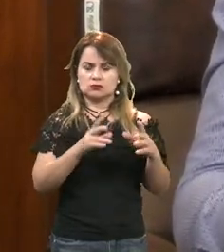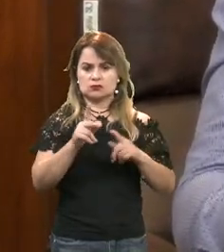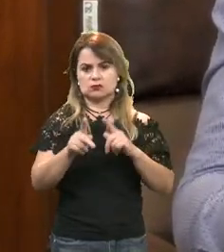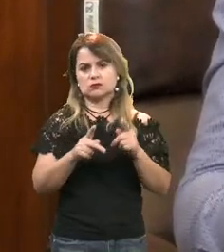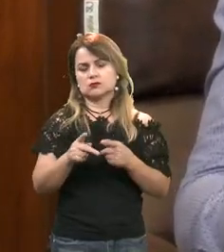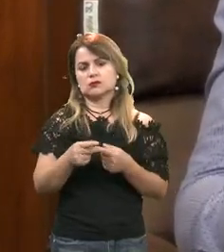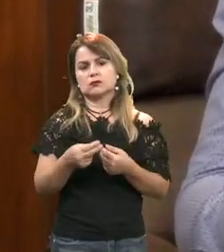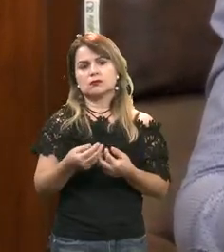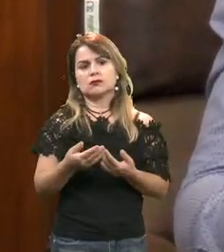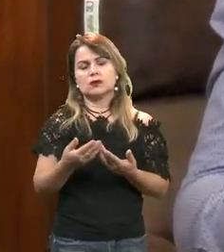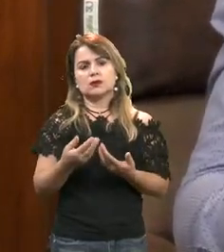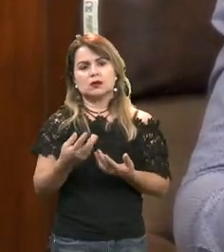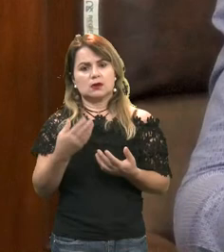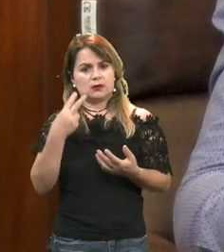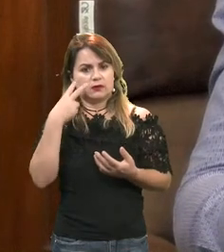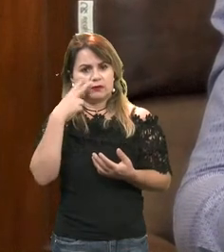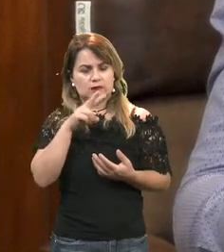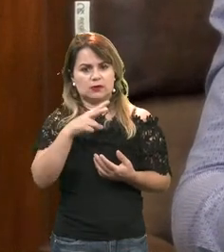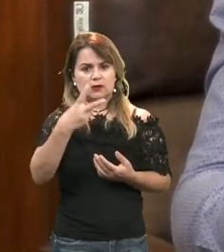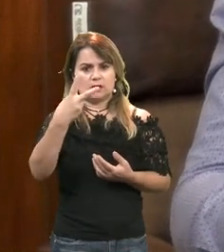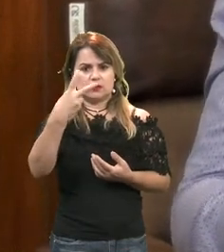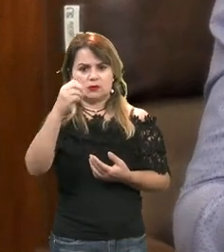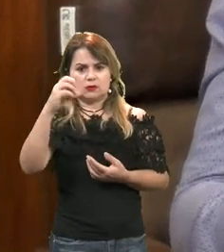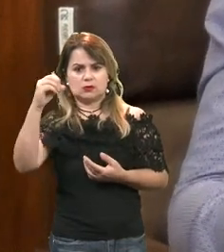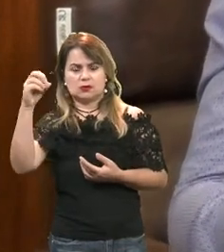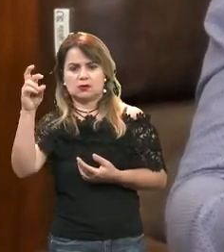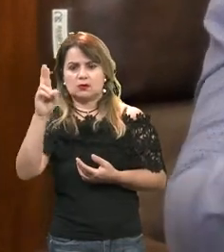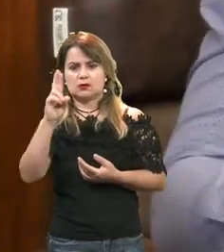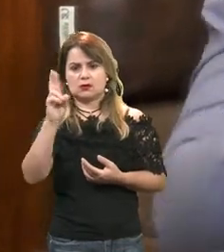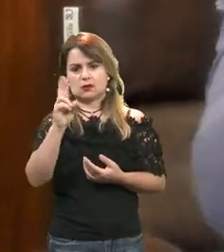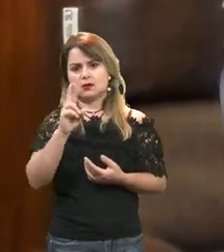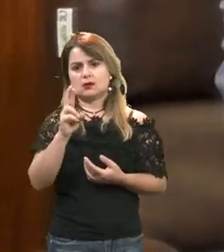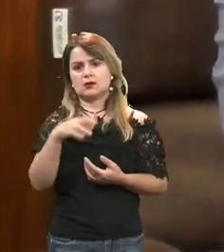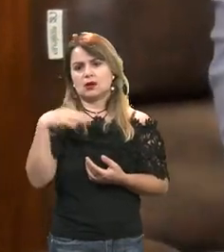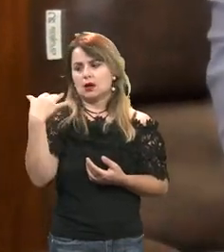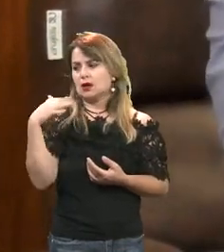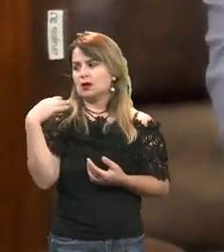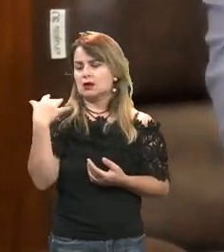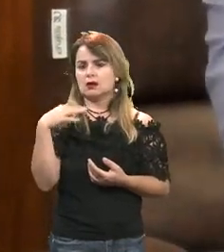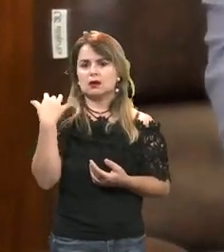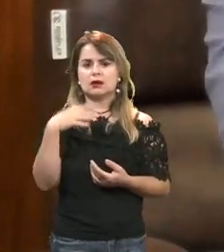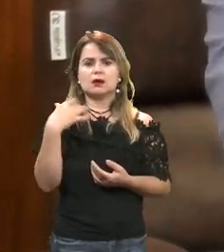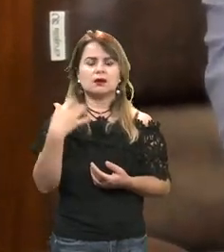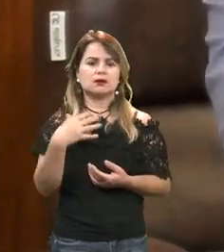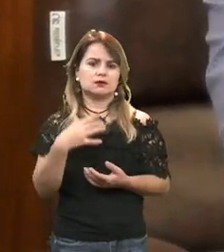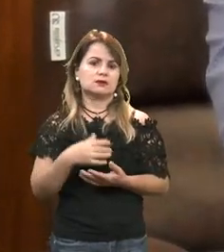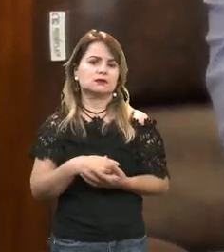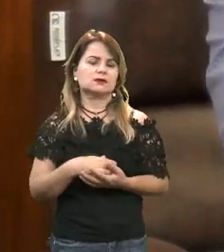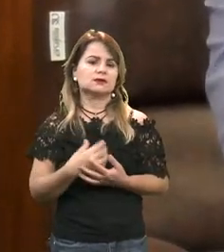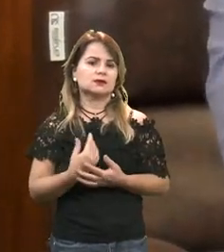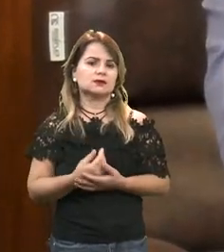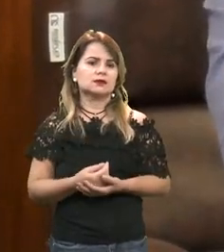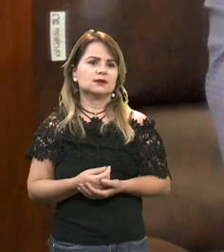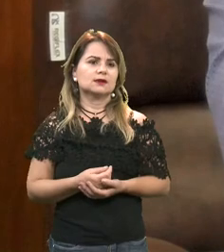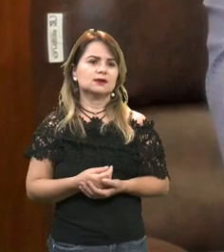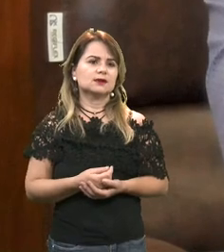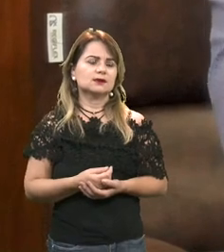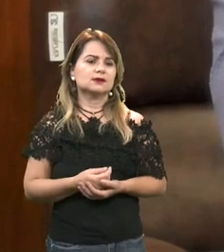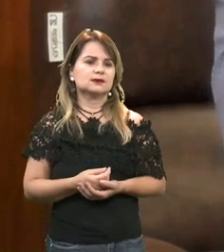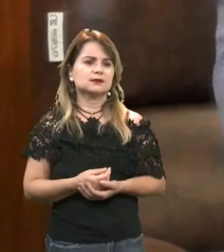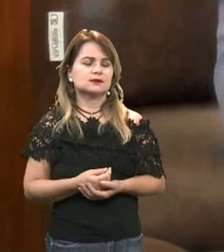R$200 para muita gente, é muita carne a menos na mesa. Aí depois essa pessoa tem que comprar o óleo.